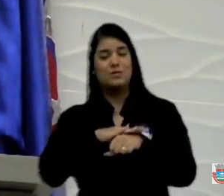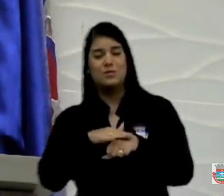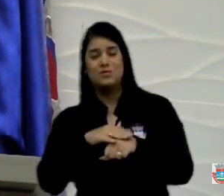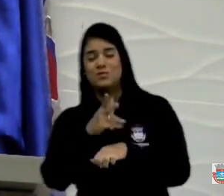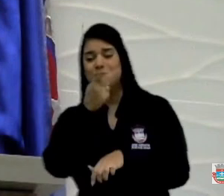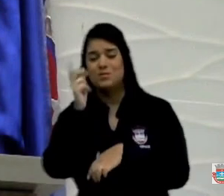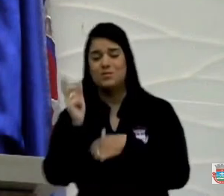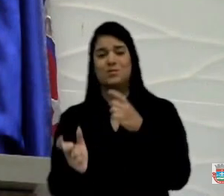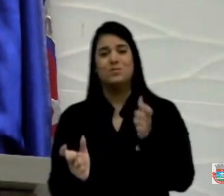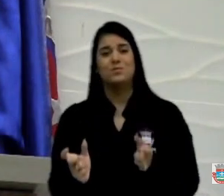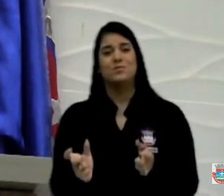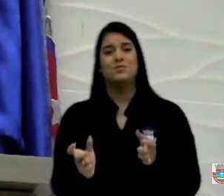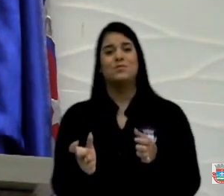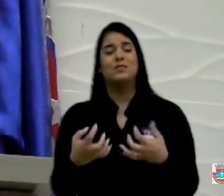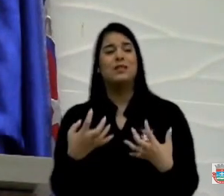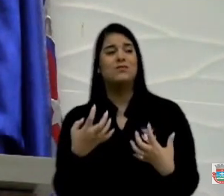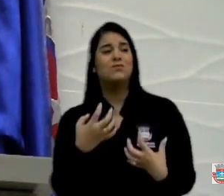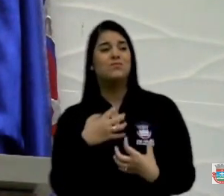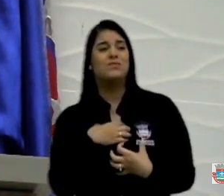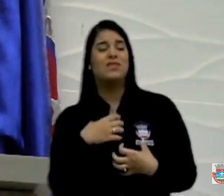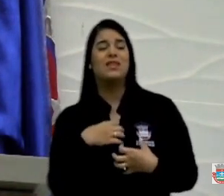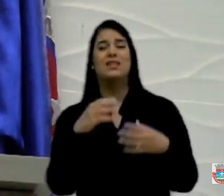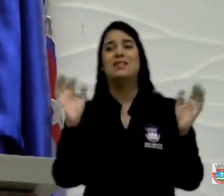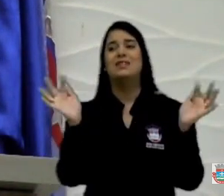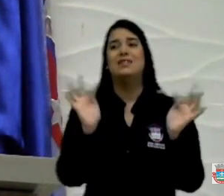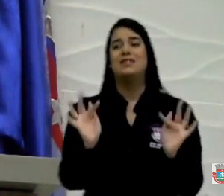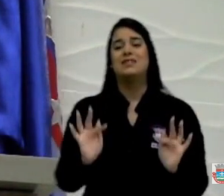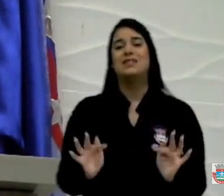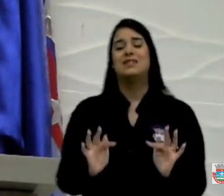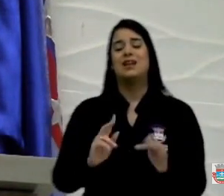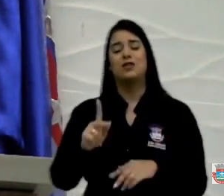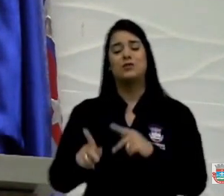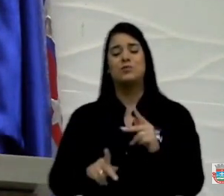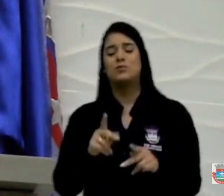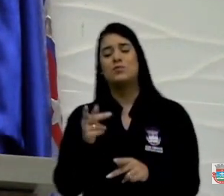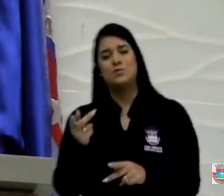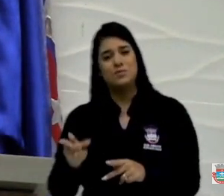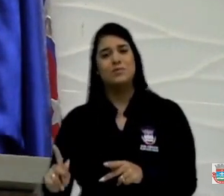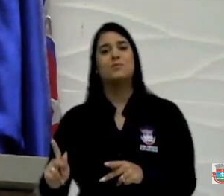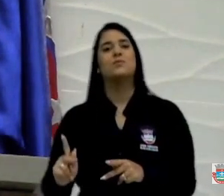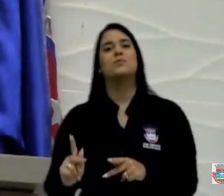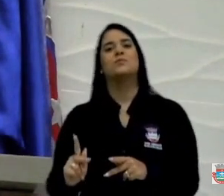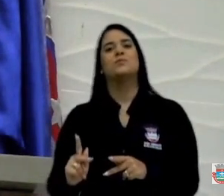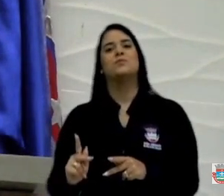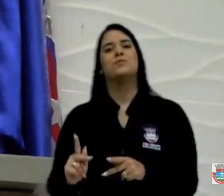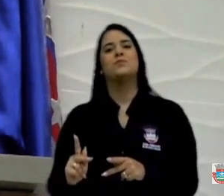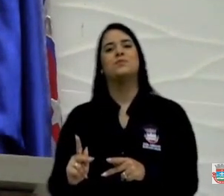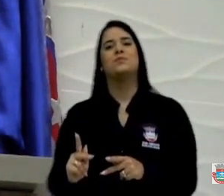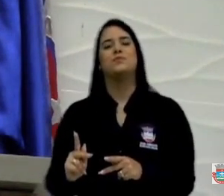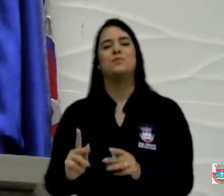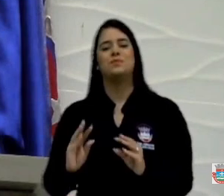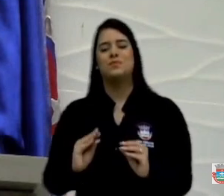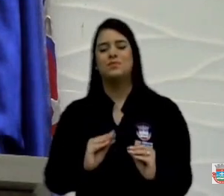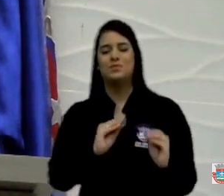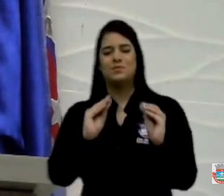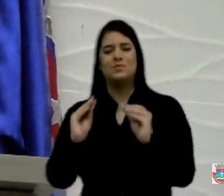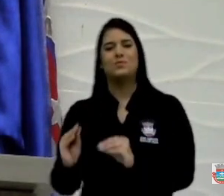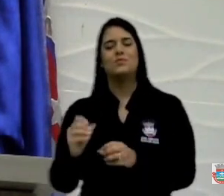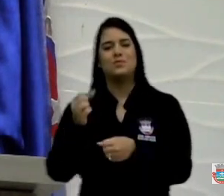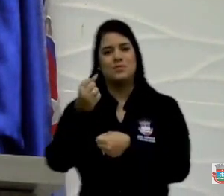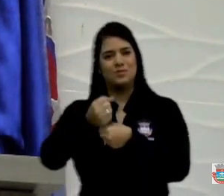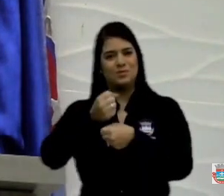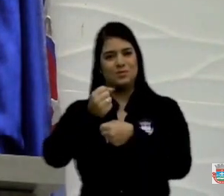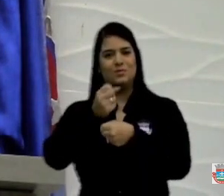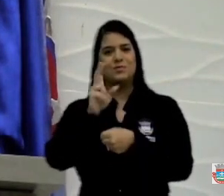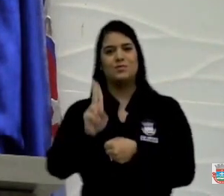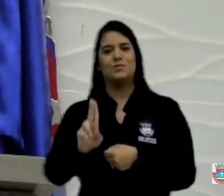as pessoas e sentir a felicidade do povo daquela localidade por estar recebendo uma reforma de